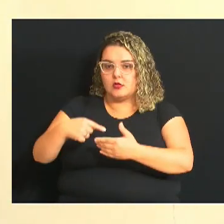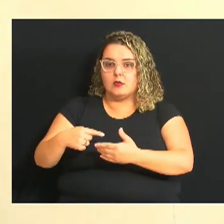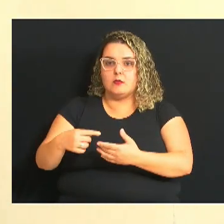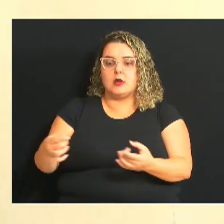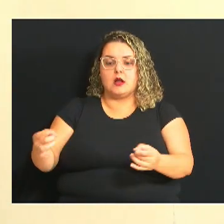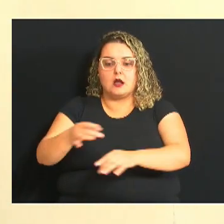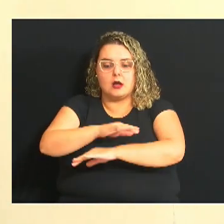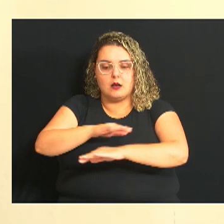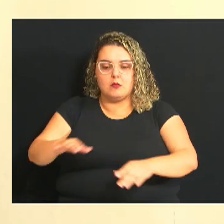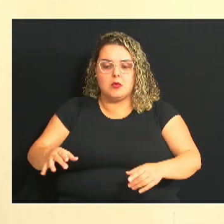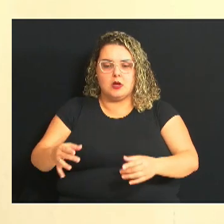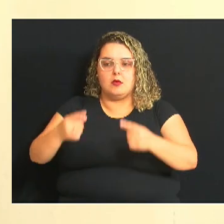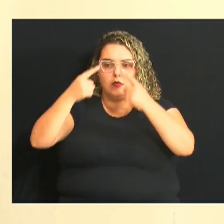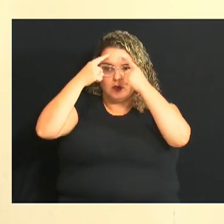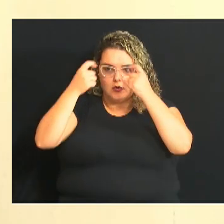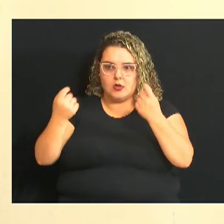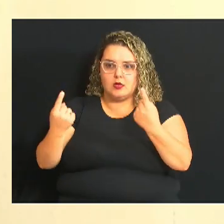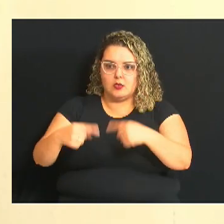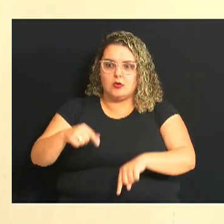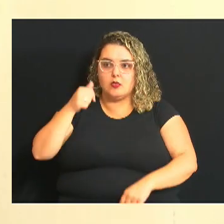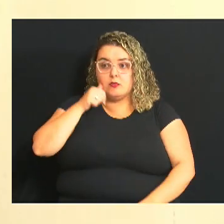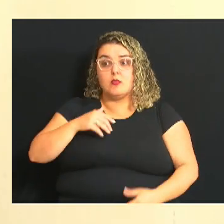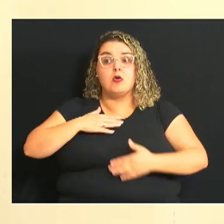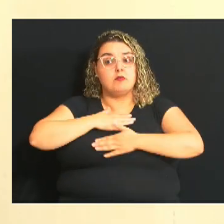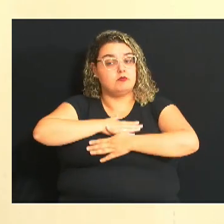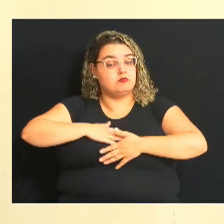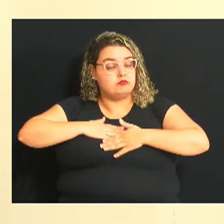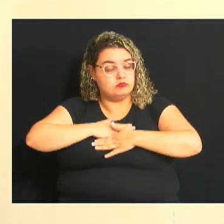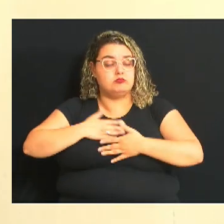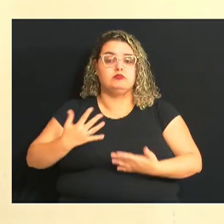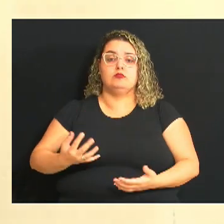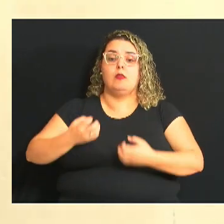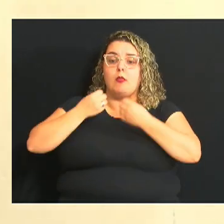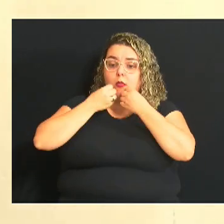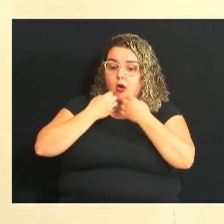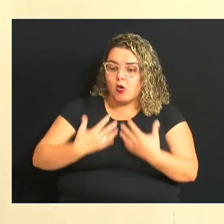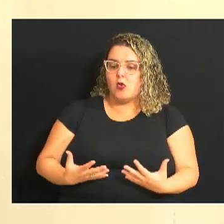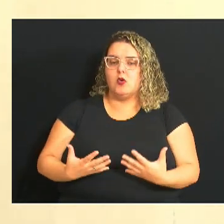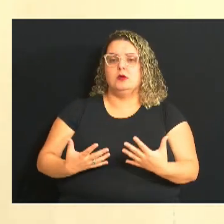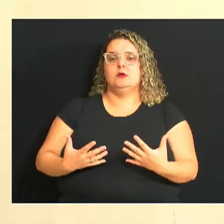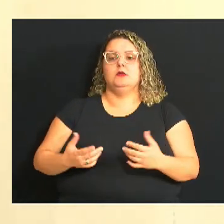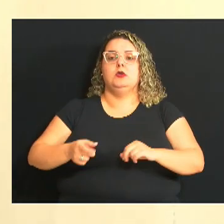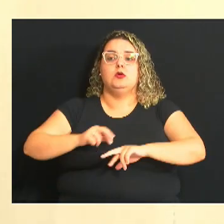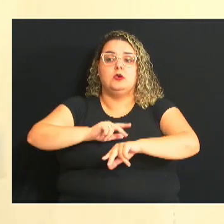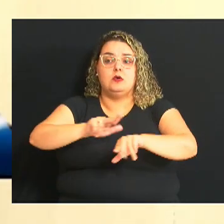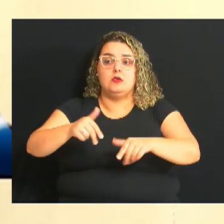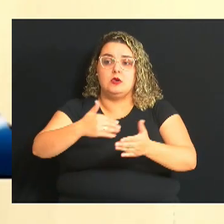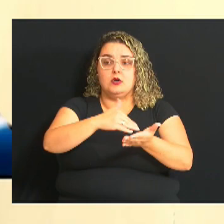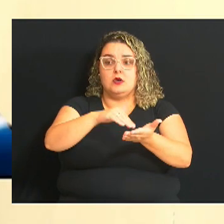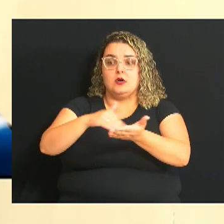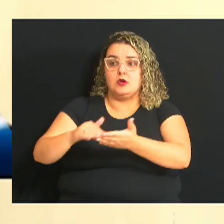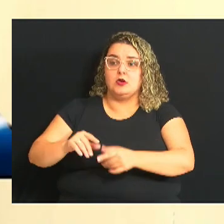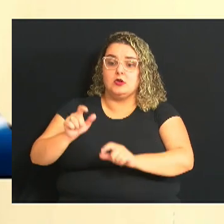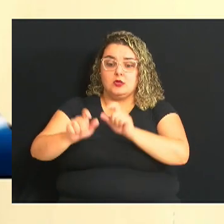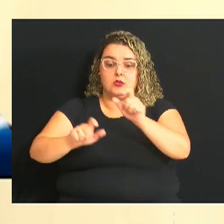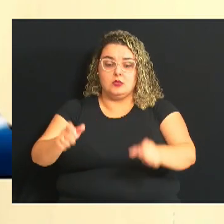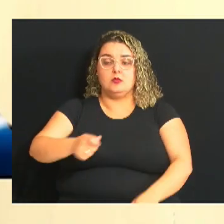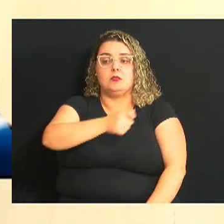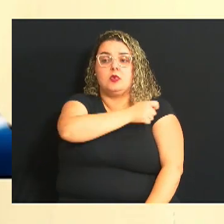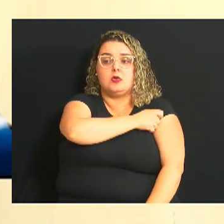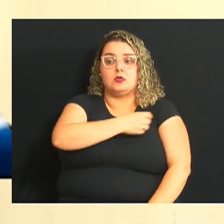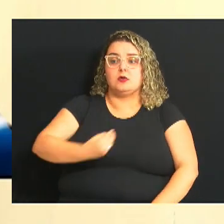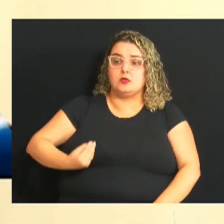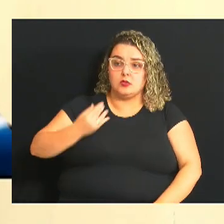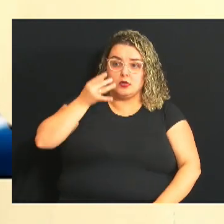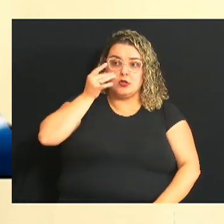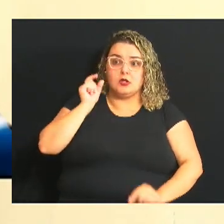debate muito, muito prazeroso, muito gostoso, com vários secretários, várias pessoas de autoridade aqui, e cada um falando um